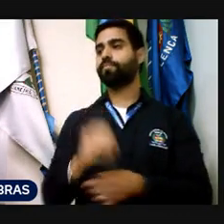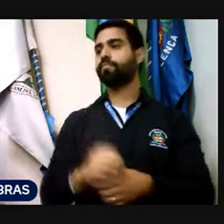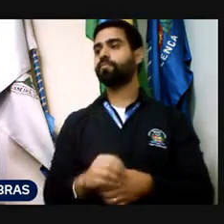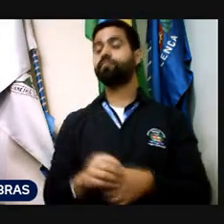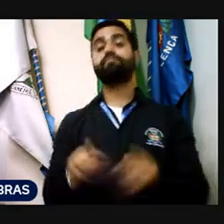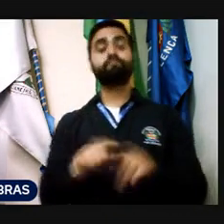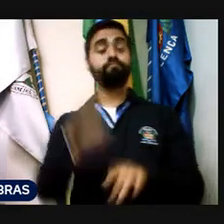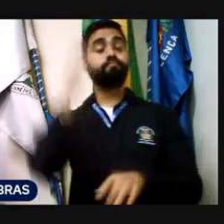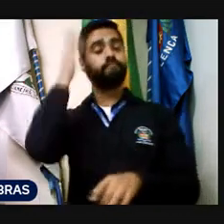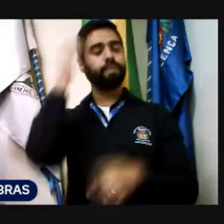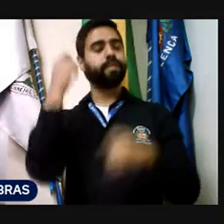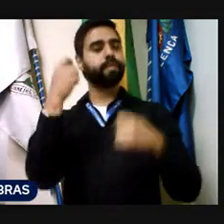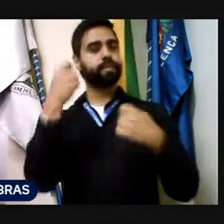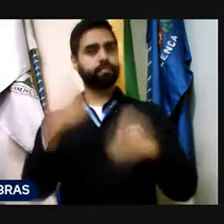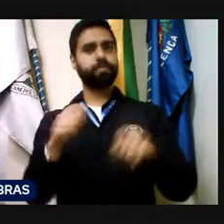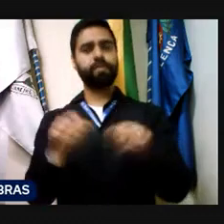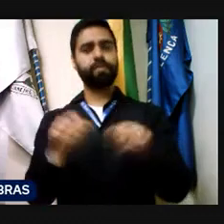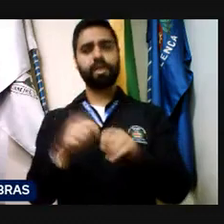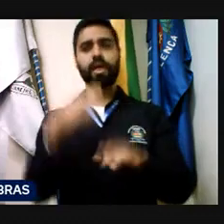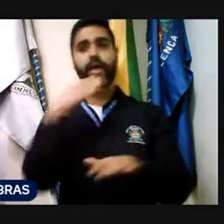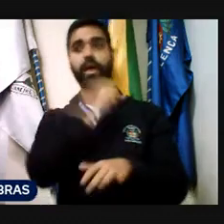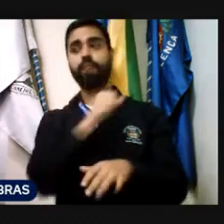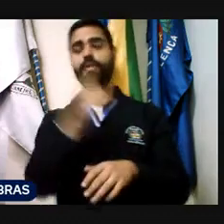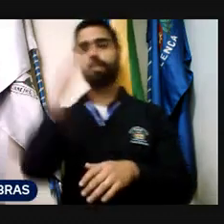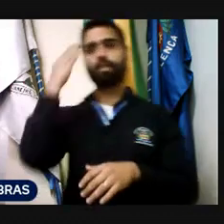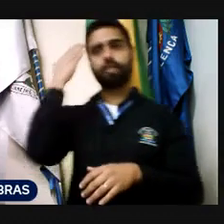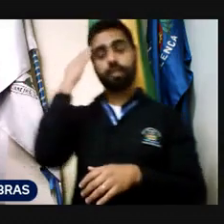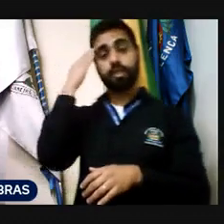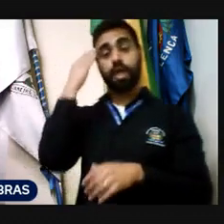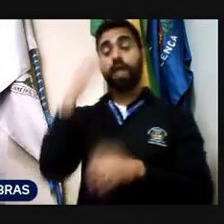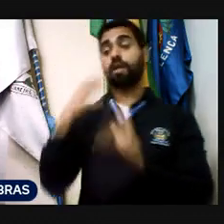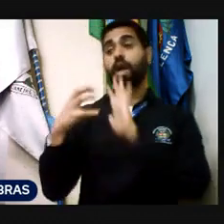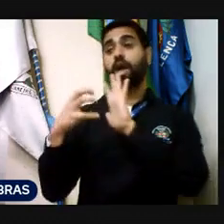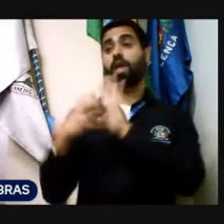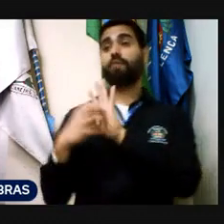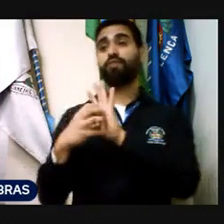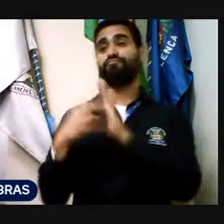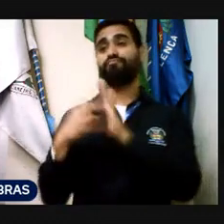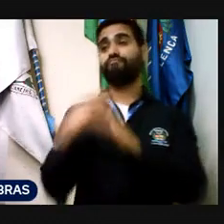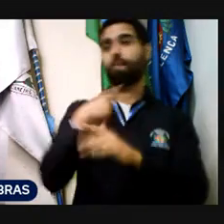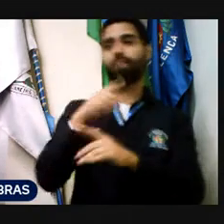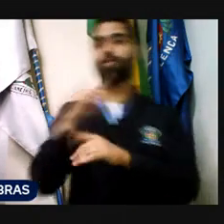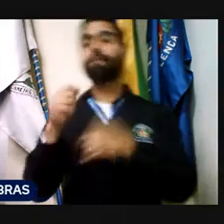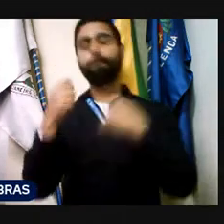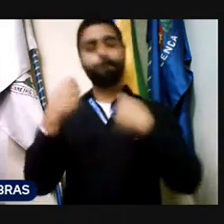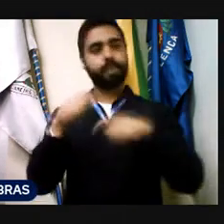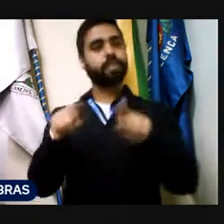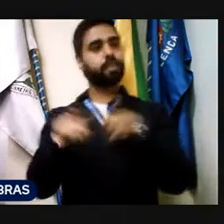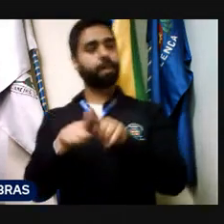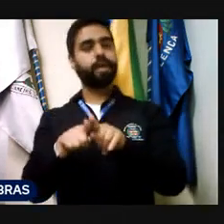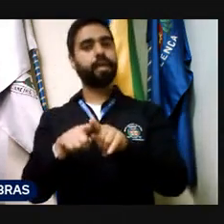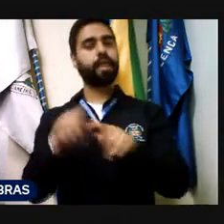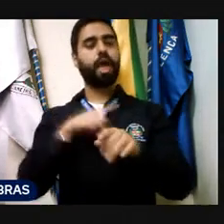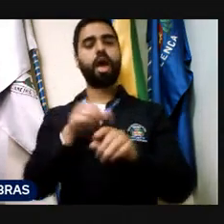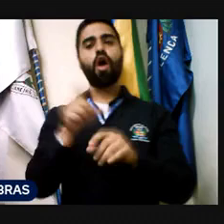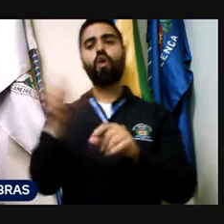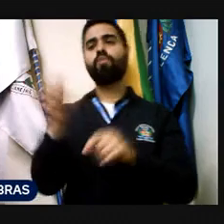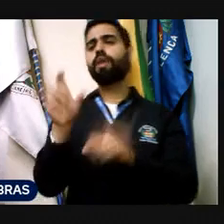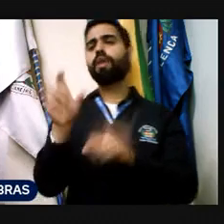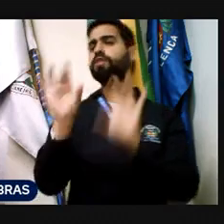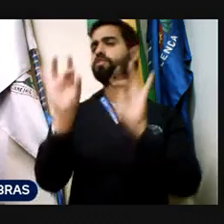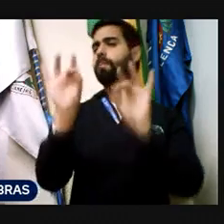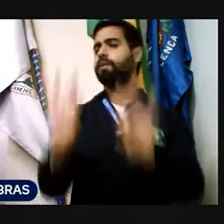da necessidade de executar o objeto acima elencado, entendemos que o poder público não pode se excusar de agir, sendo necessário abrir crédito